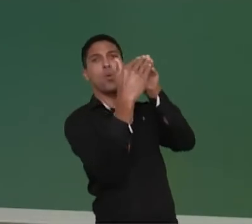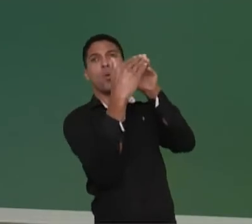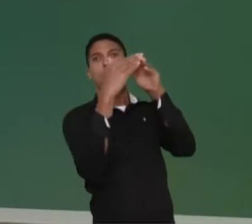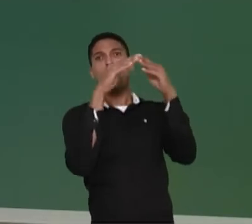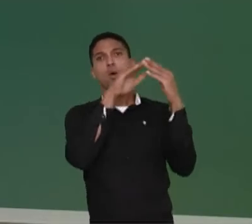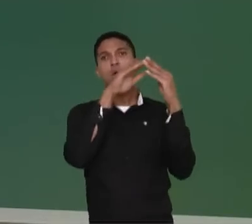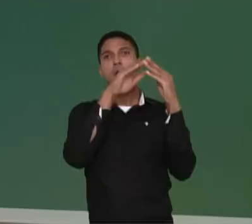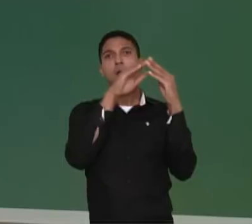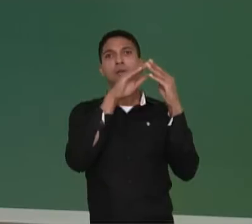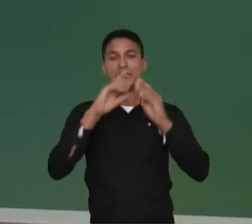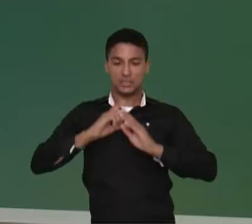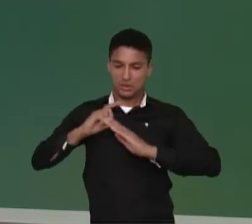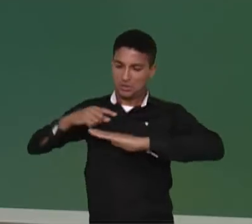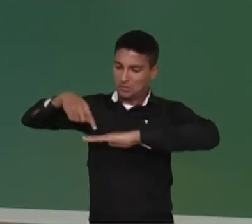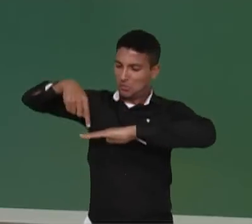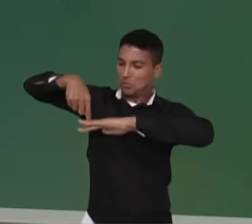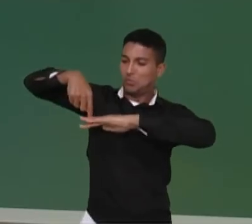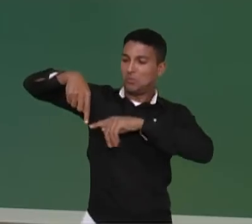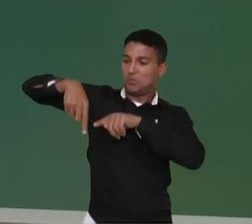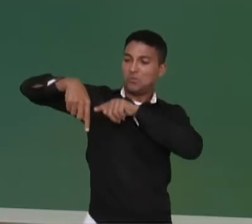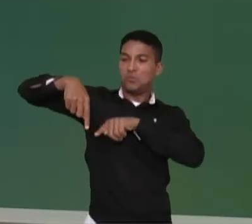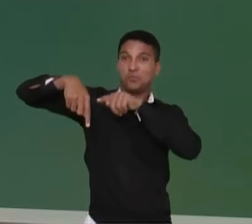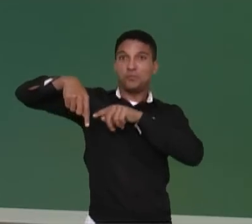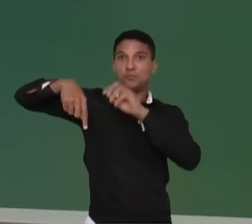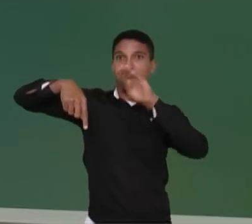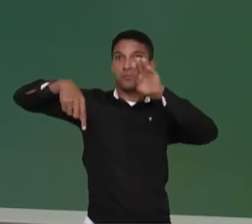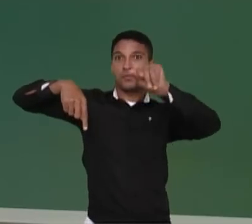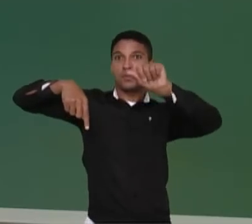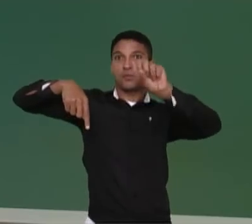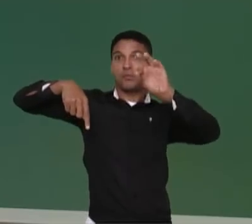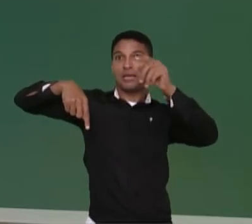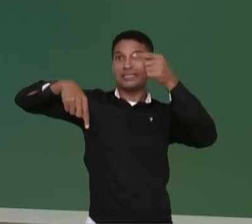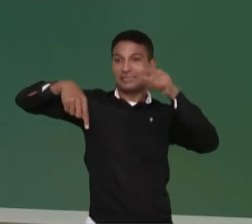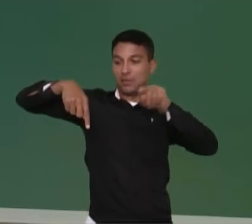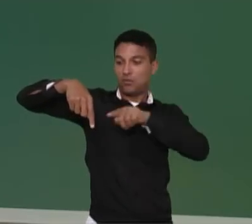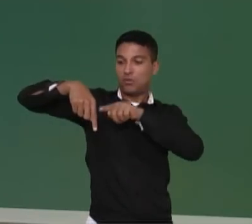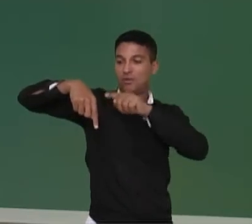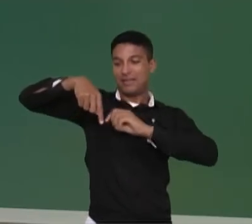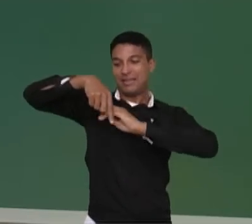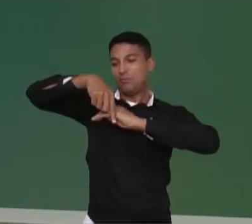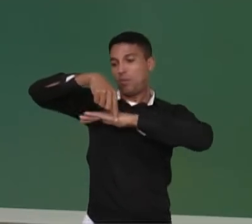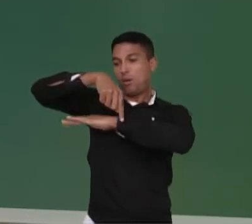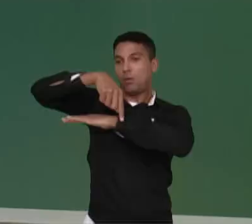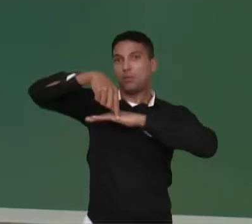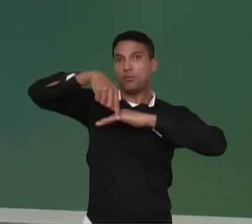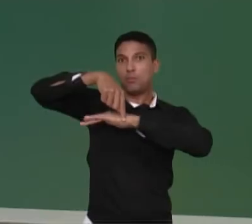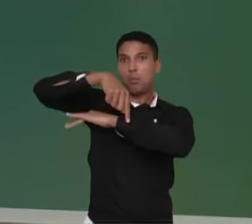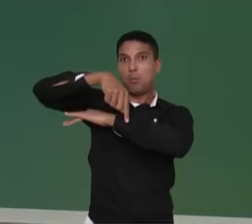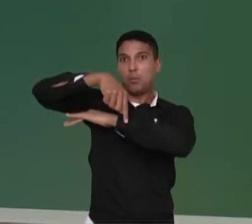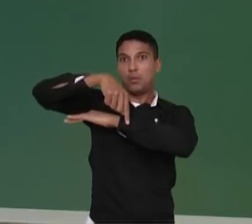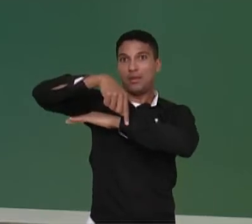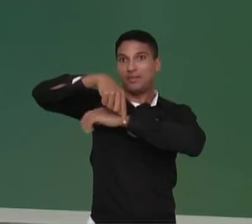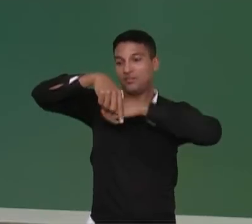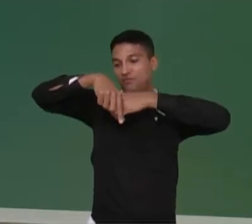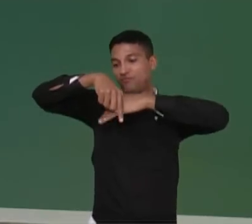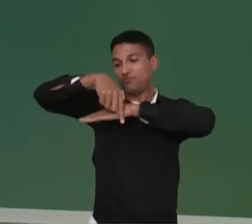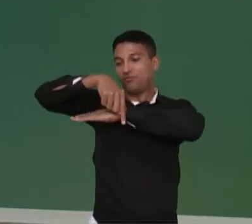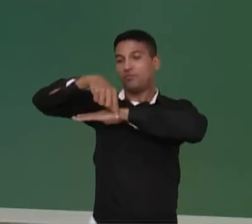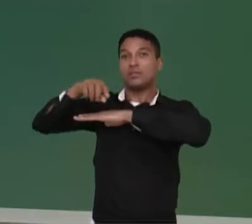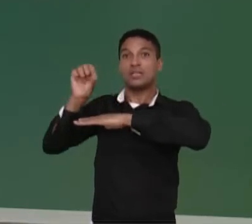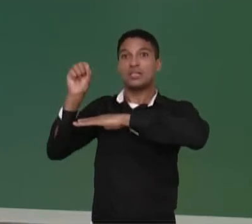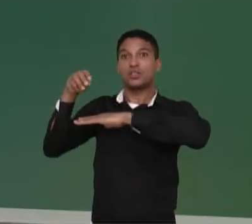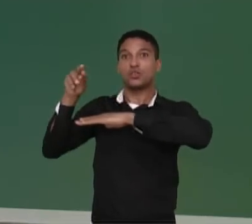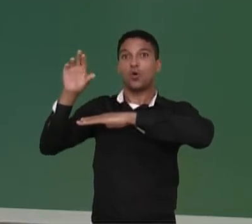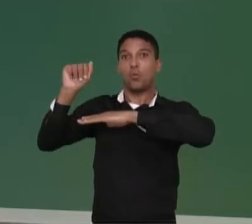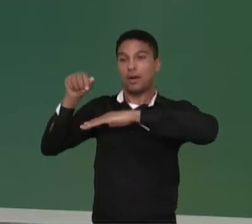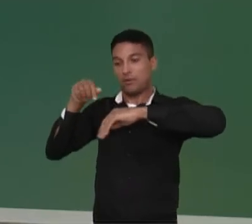a altura de um bastão, né? E a sombra de um bastão, né? Essa técnica nos ajuda bastante a determinar